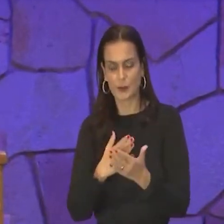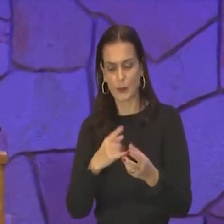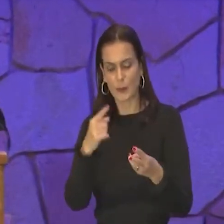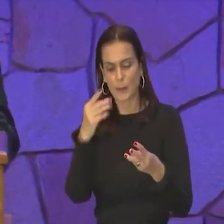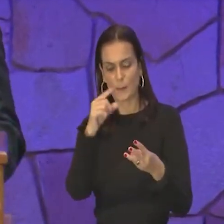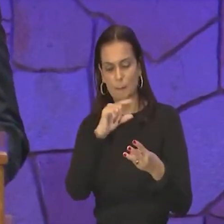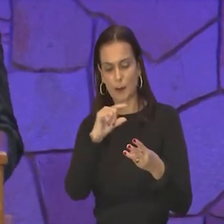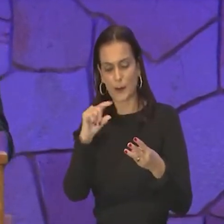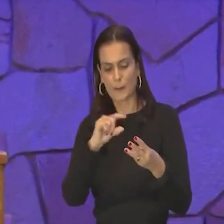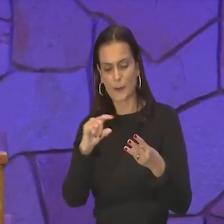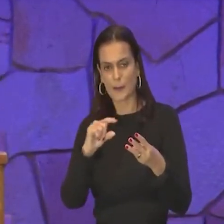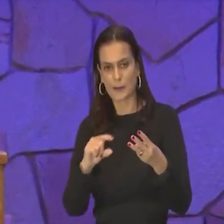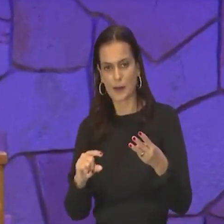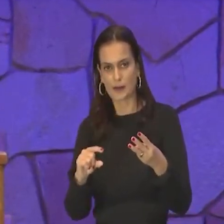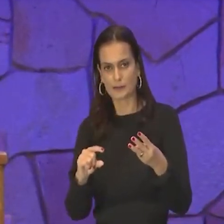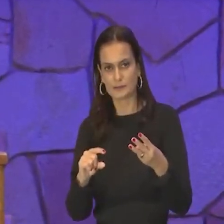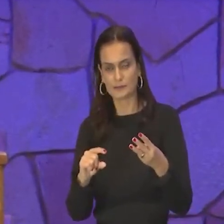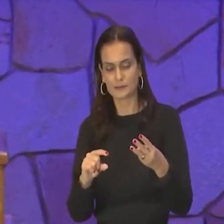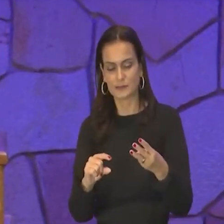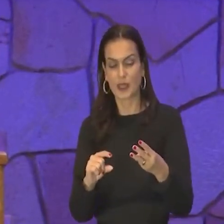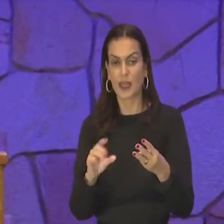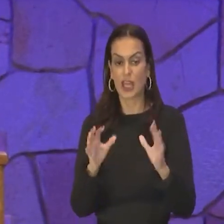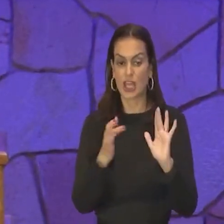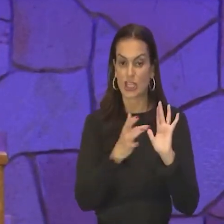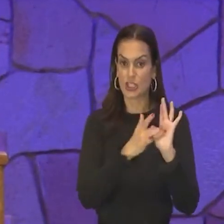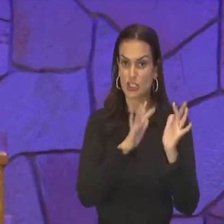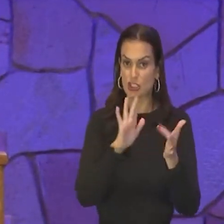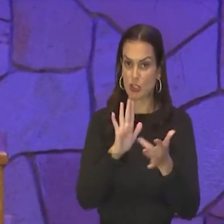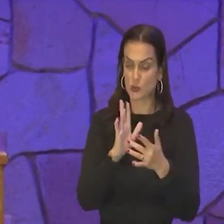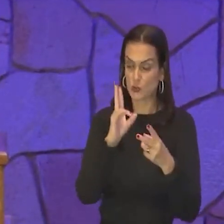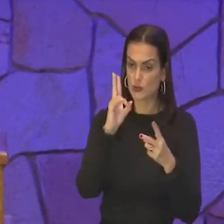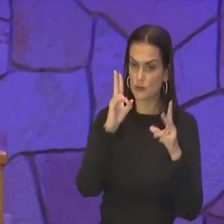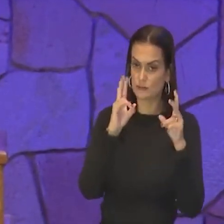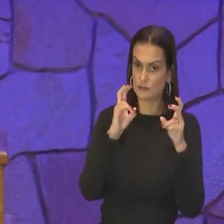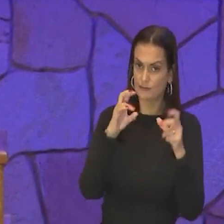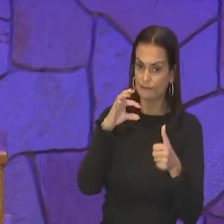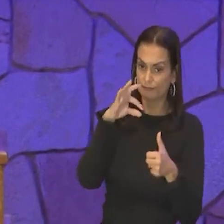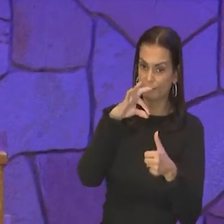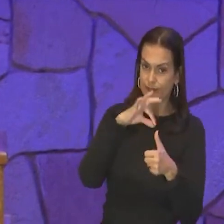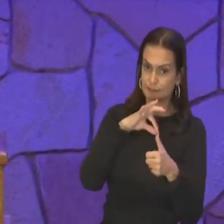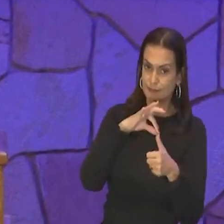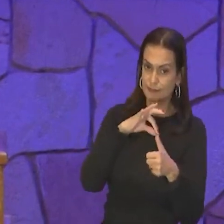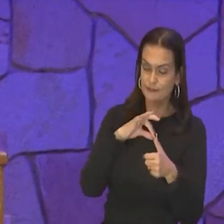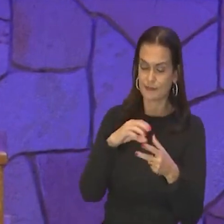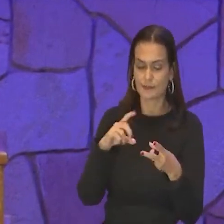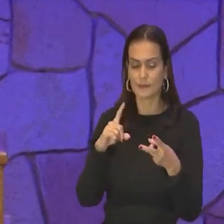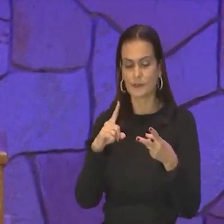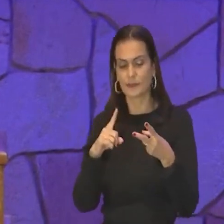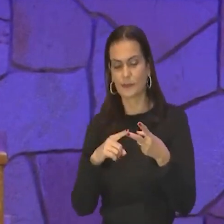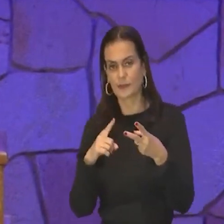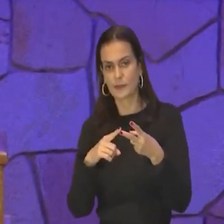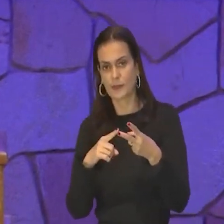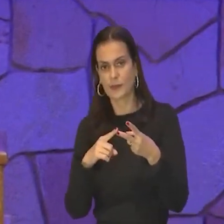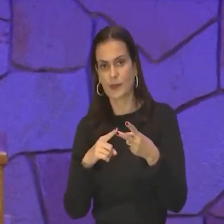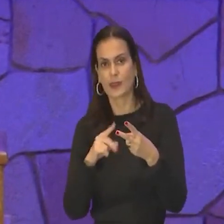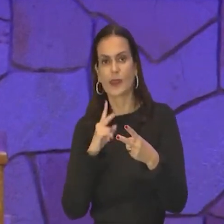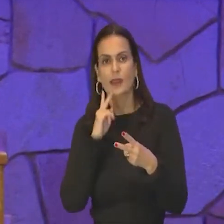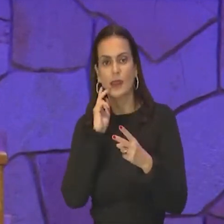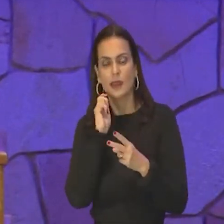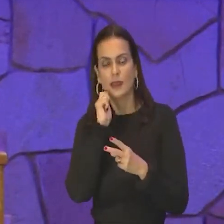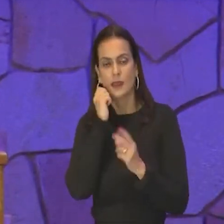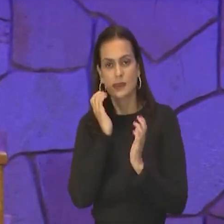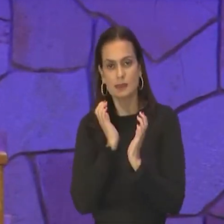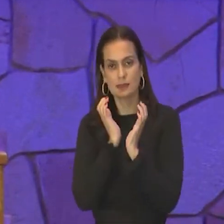partes: Cristo, a ceia e os seus discípulos. Nós recebemos hoje, pela primeira vez, participando da ceia do